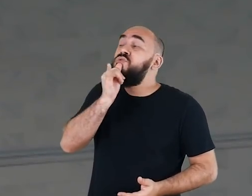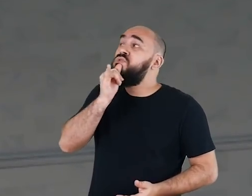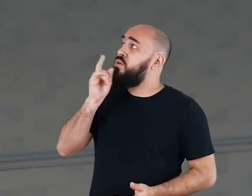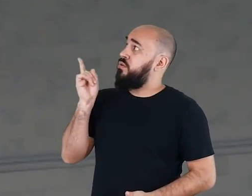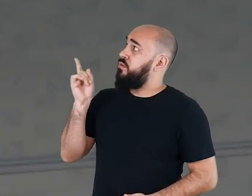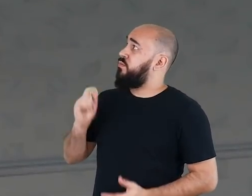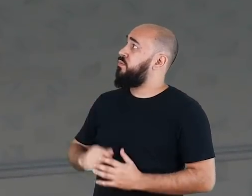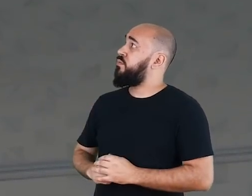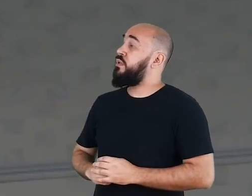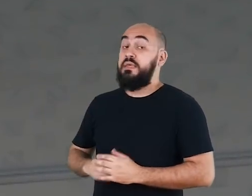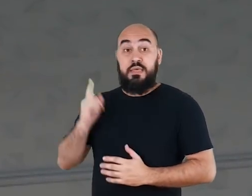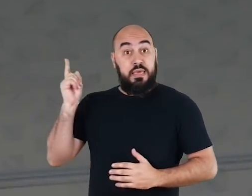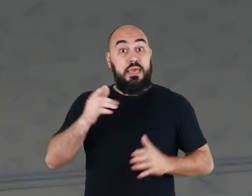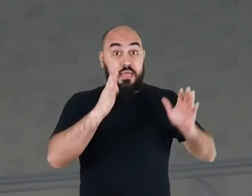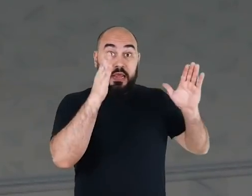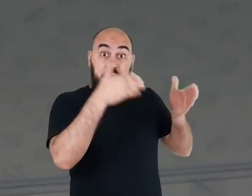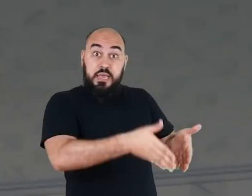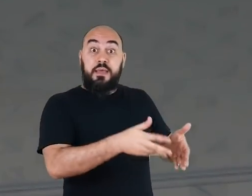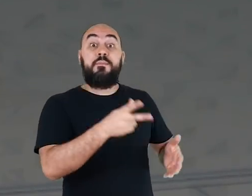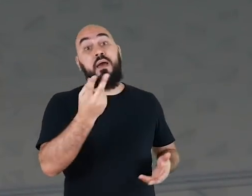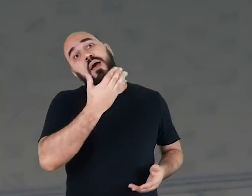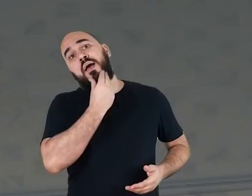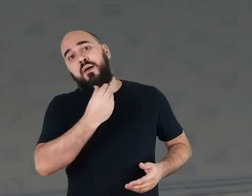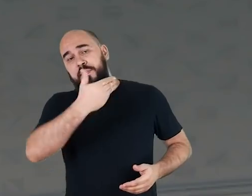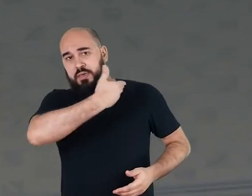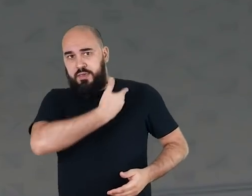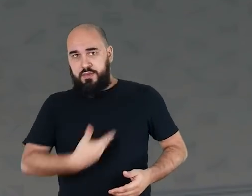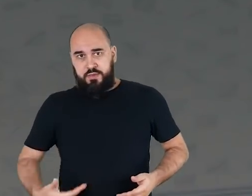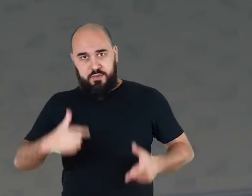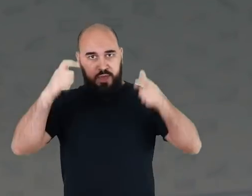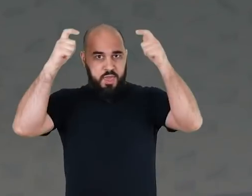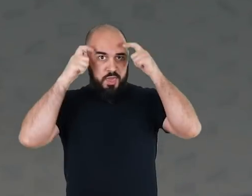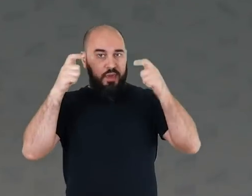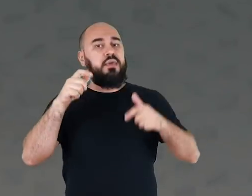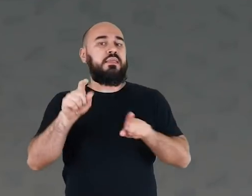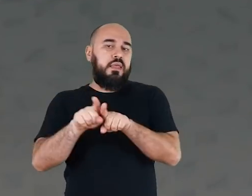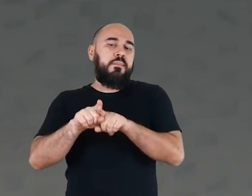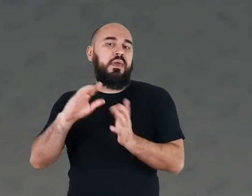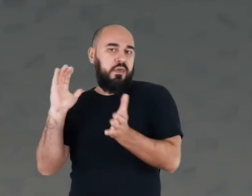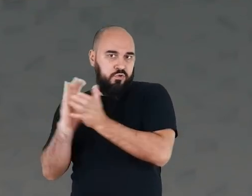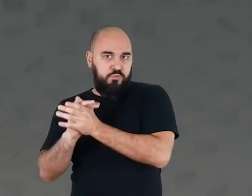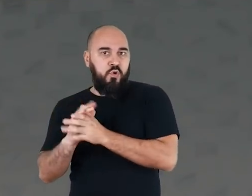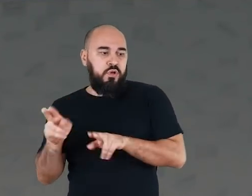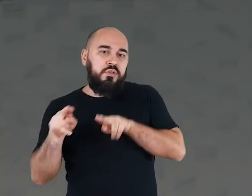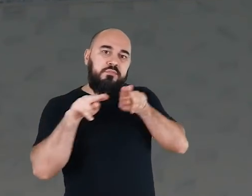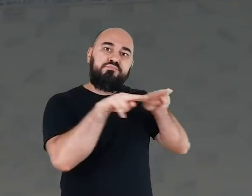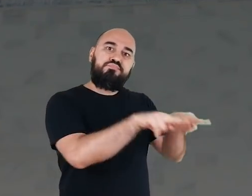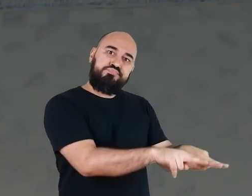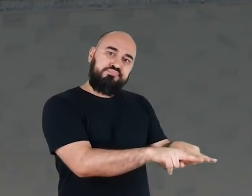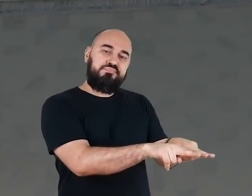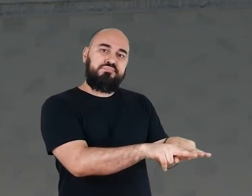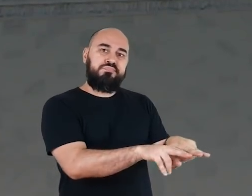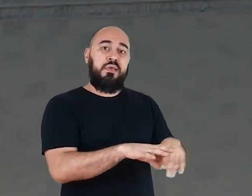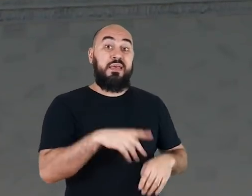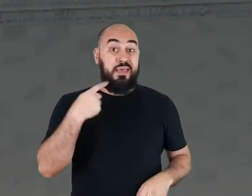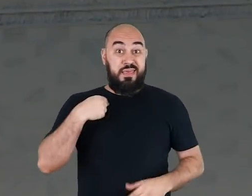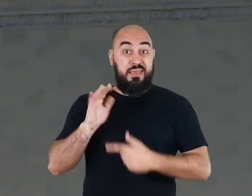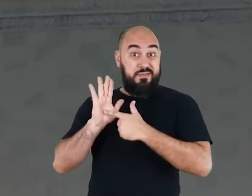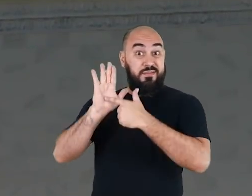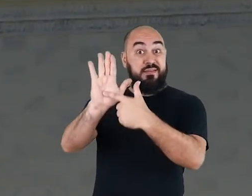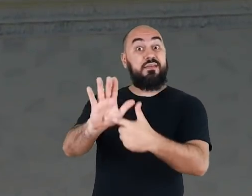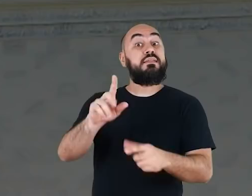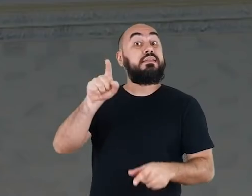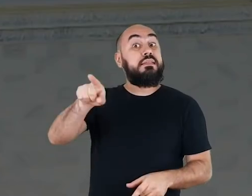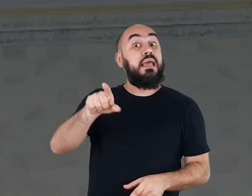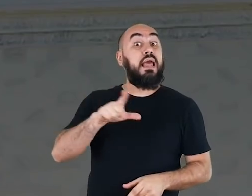rei para ele e a sua esposa. Essa reconstrução artística em miniatura hoje está exposta em Istambul, na Turquia, e